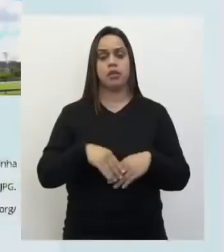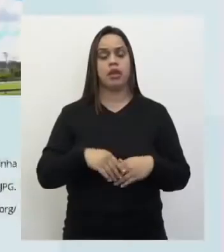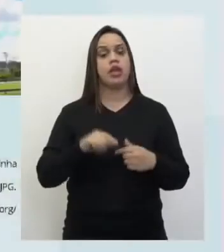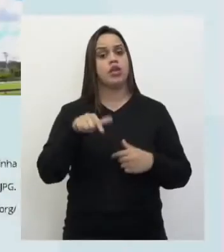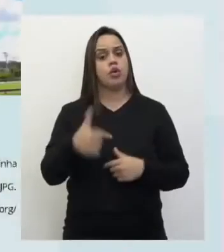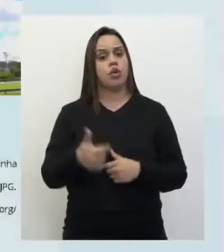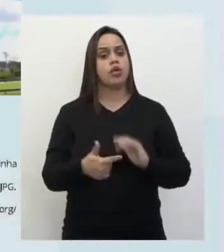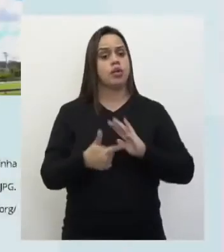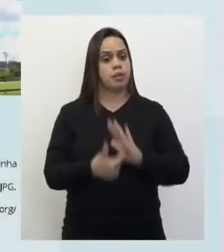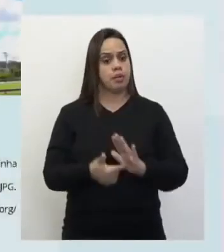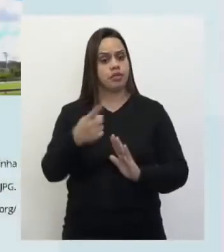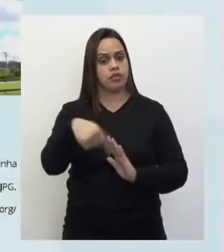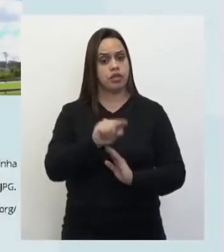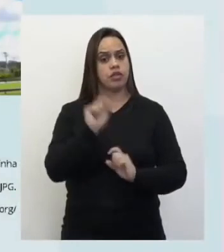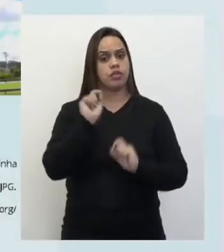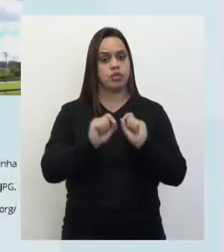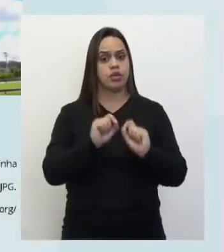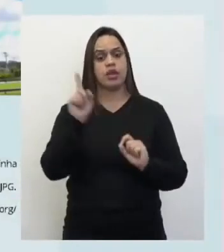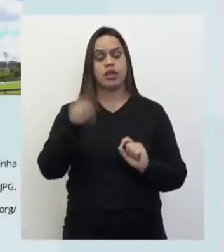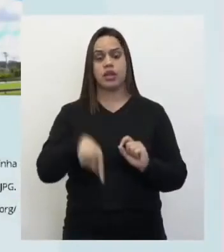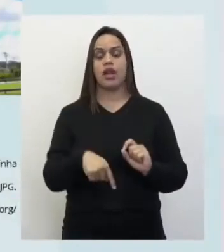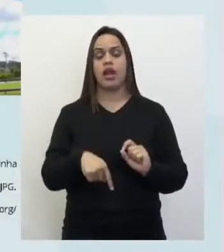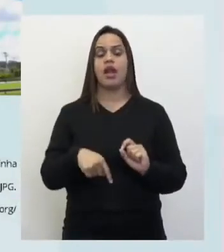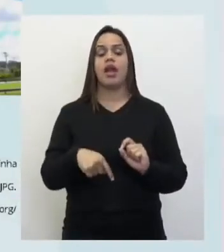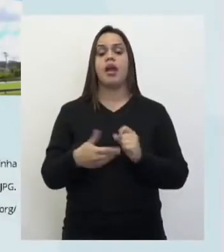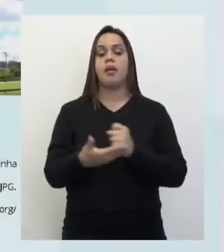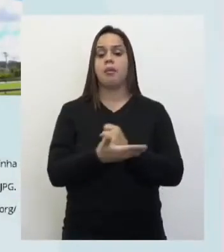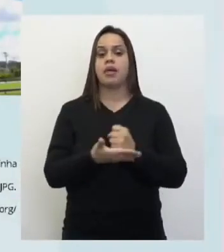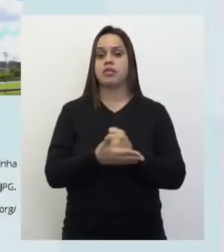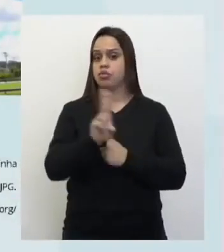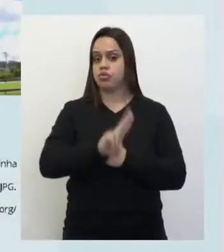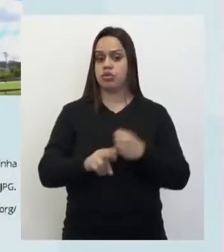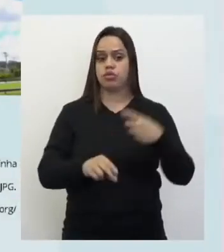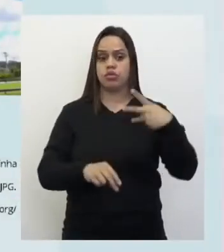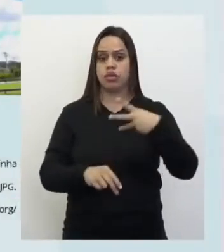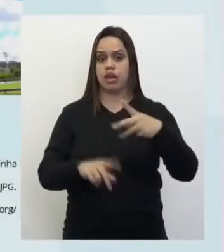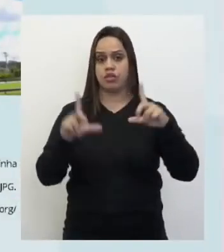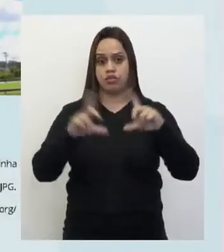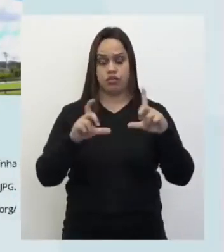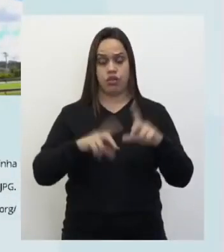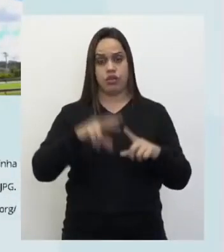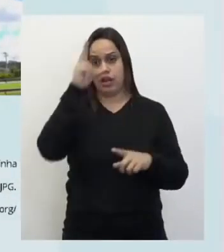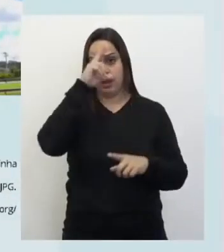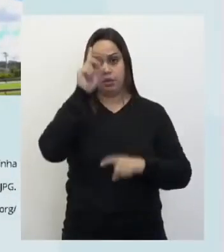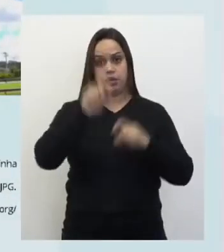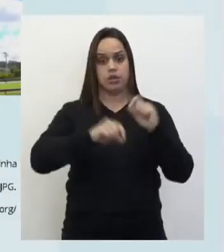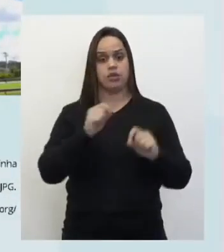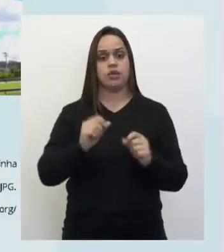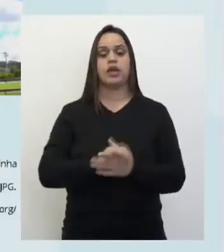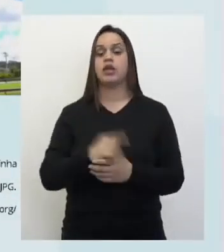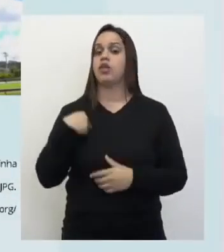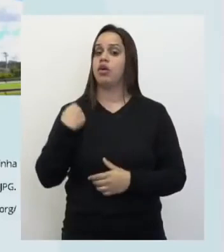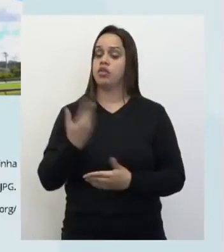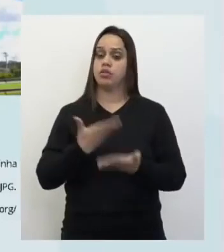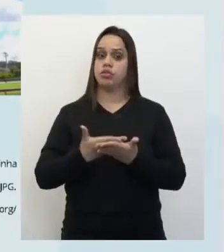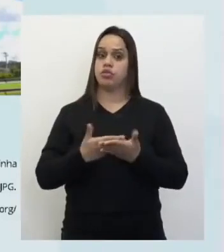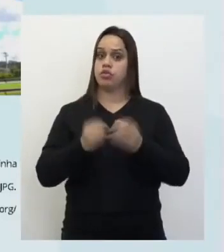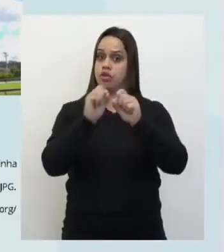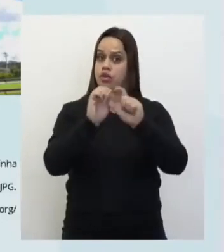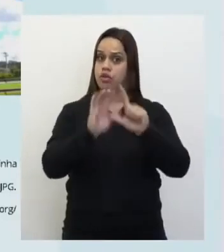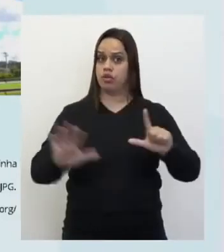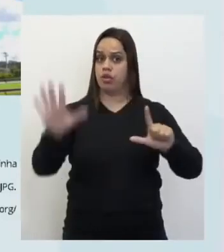devolutiva baseada também em 3 fotografias, né? Porque lembrando que a gente está estudando a paisagem